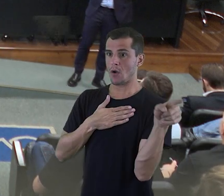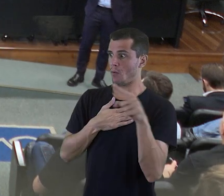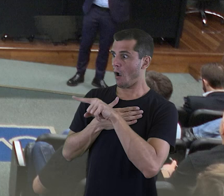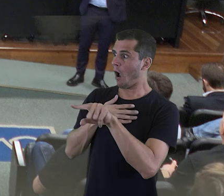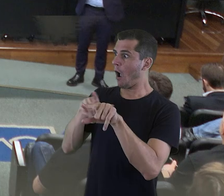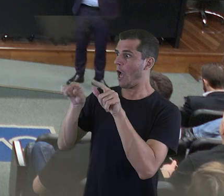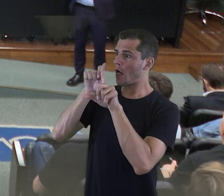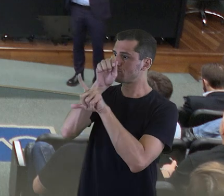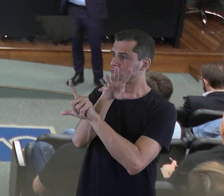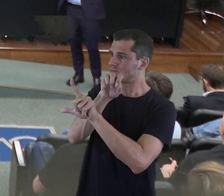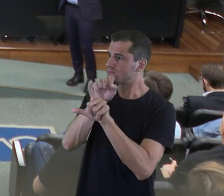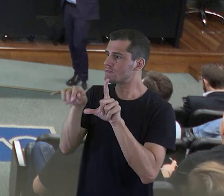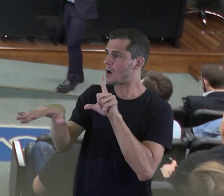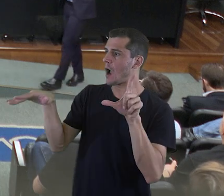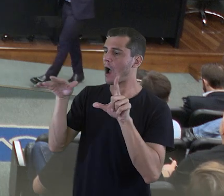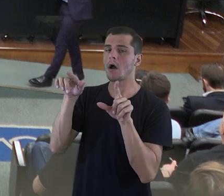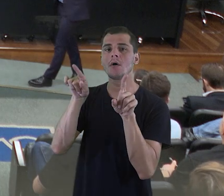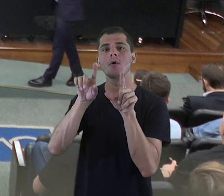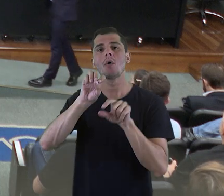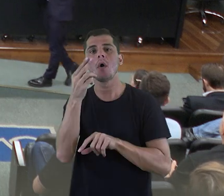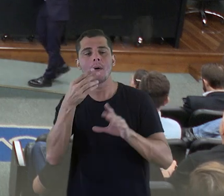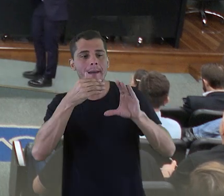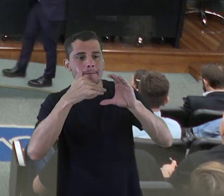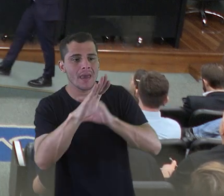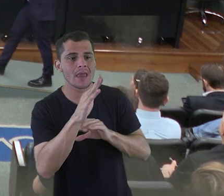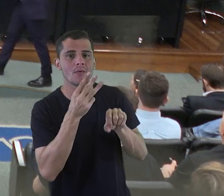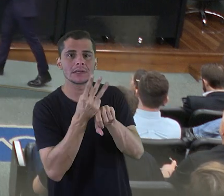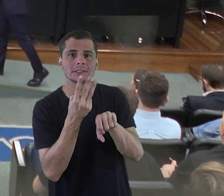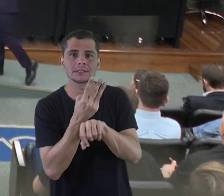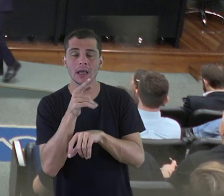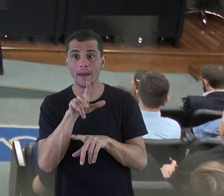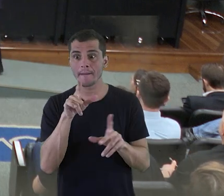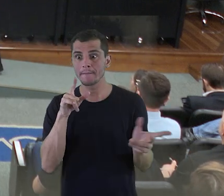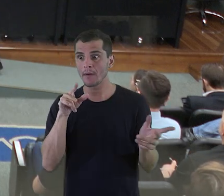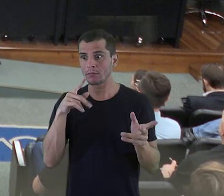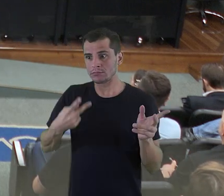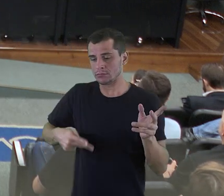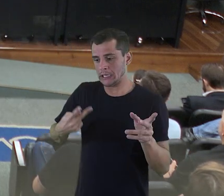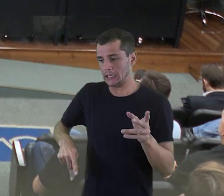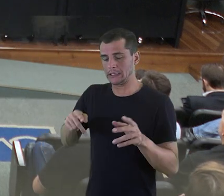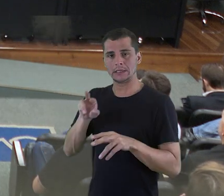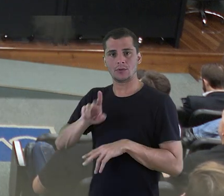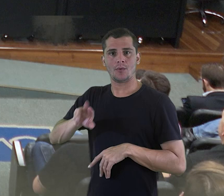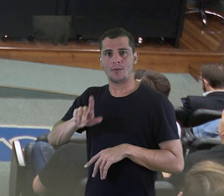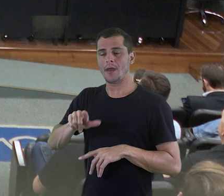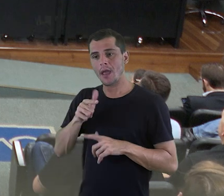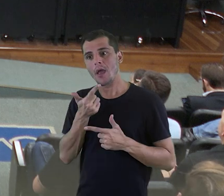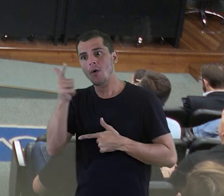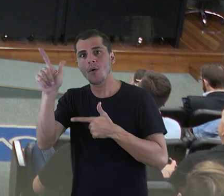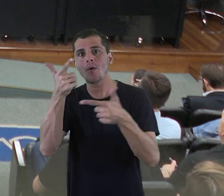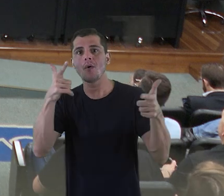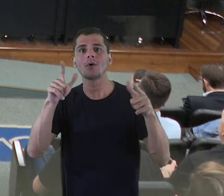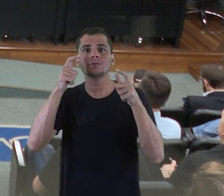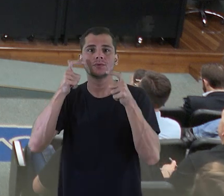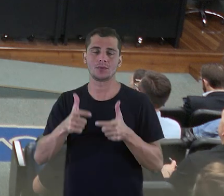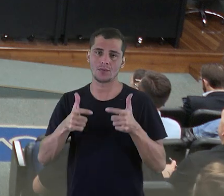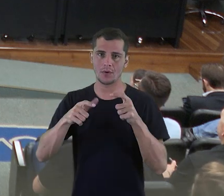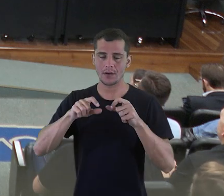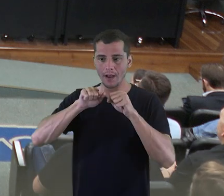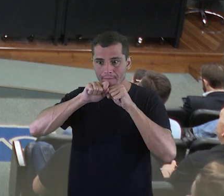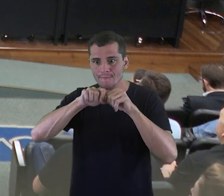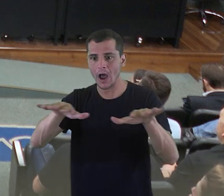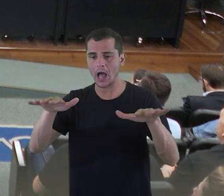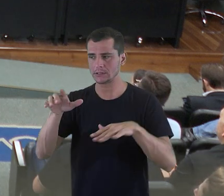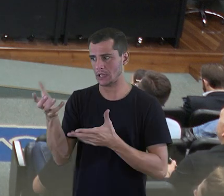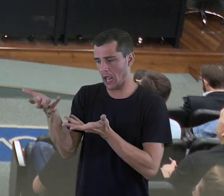aqui a gente recebeu também o vazamento mas assim não vazou daqui foi você que causou e você que encaminhou o dado então